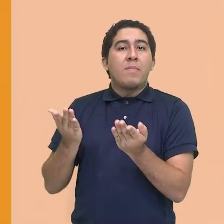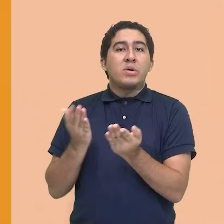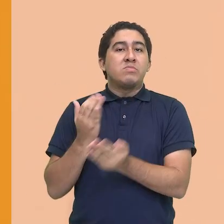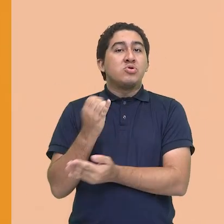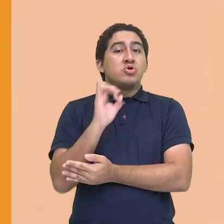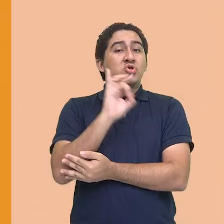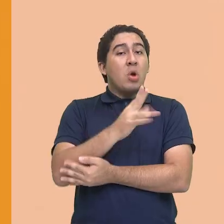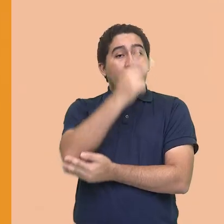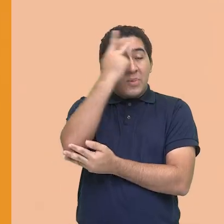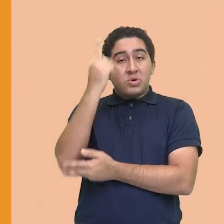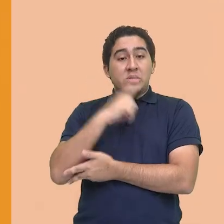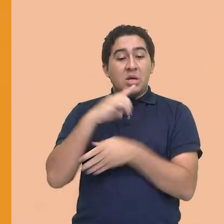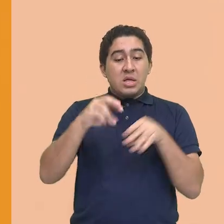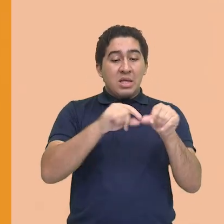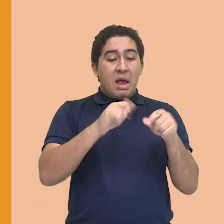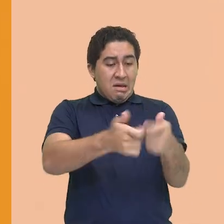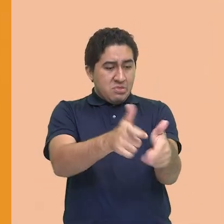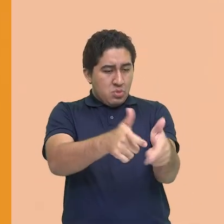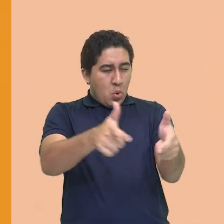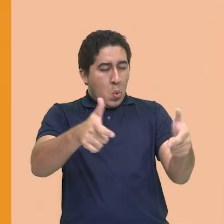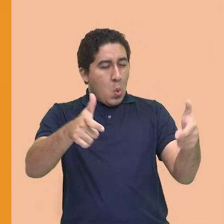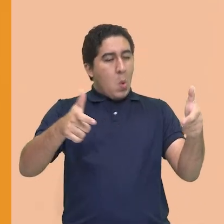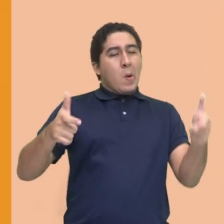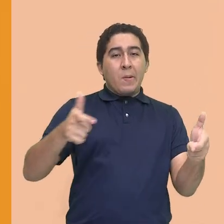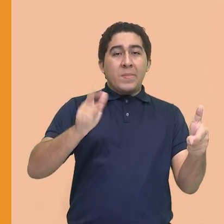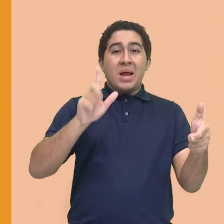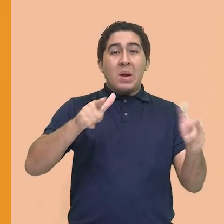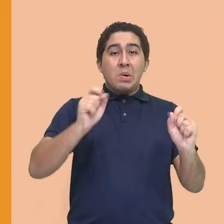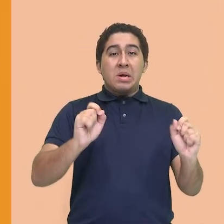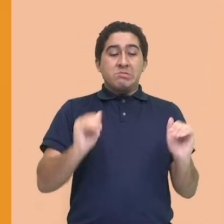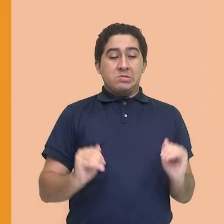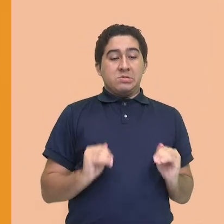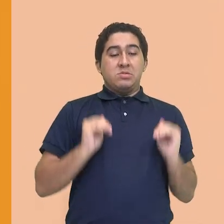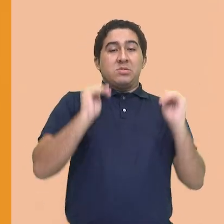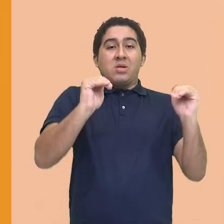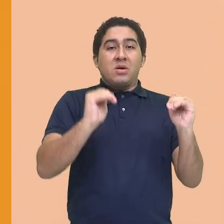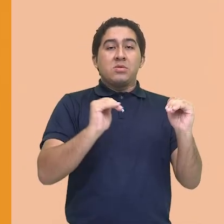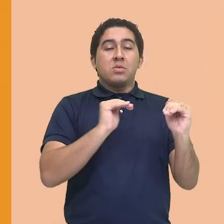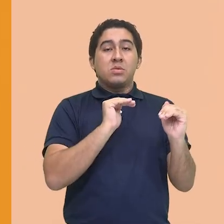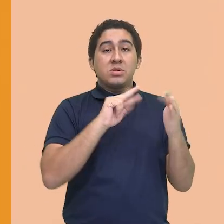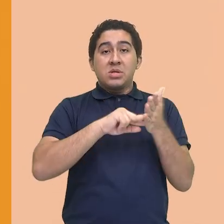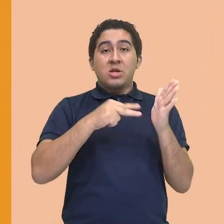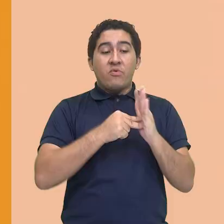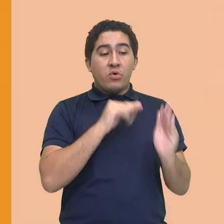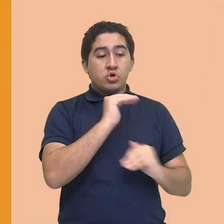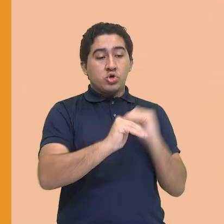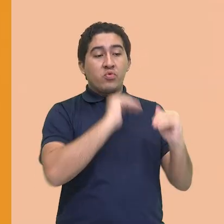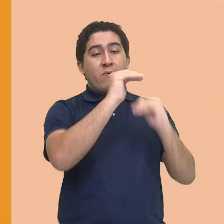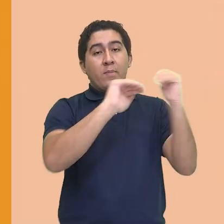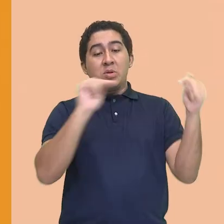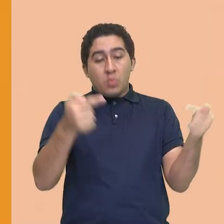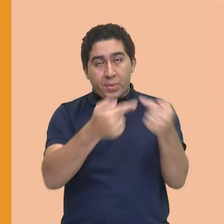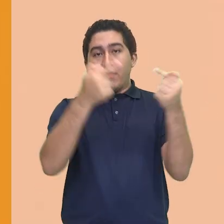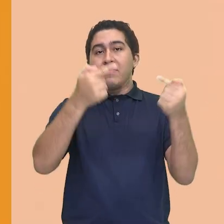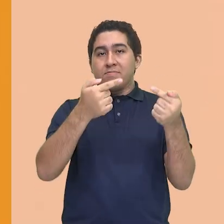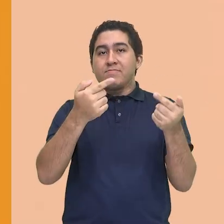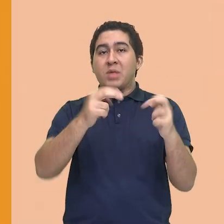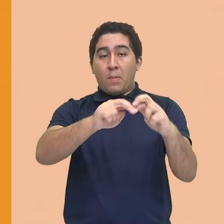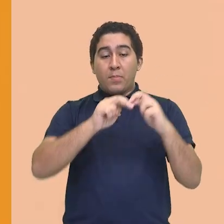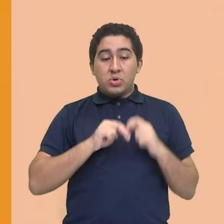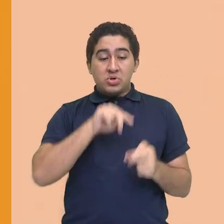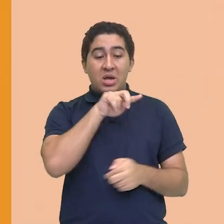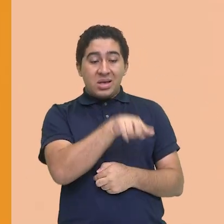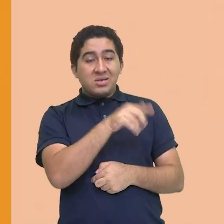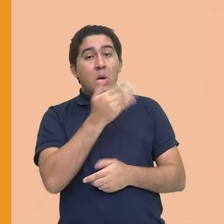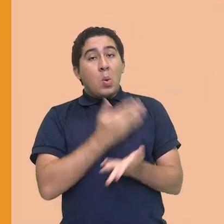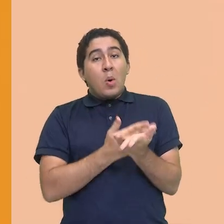grande latifundiário, por certa forma, era o símbolo do desenvolvimento. Foi nesse momento, então, que os grandes